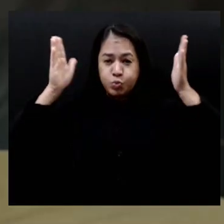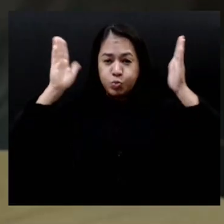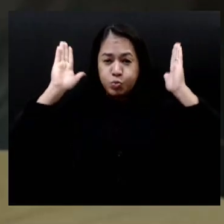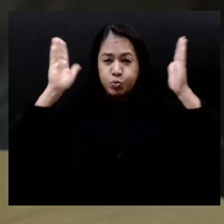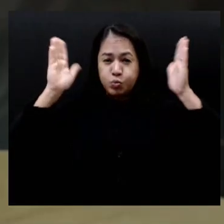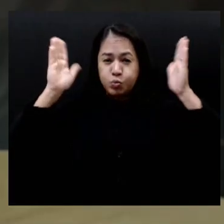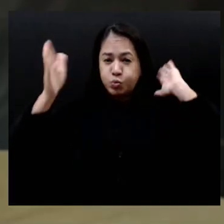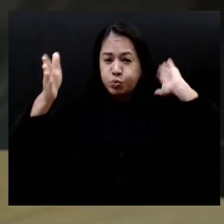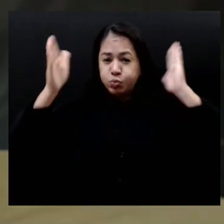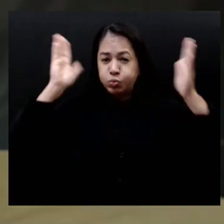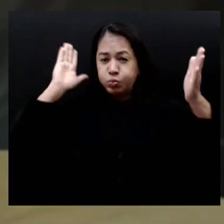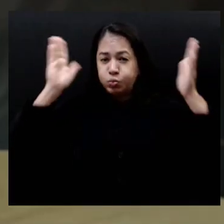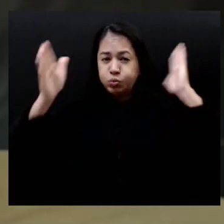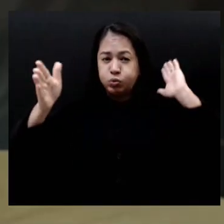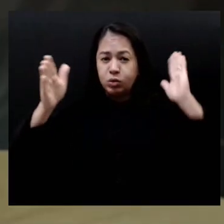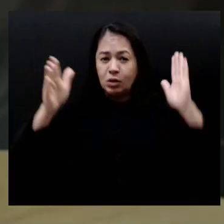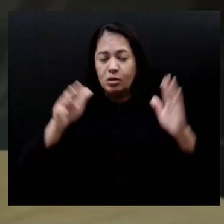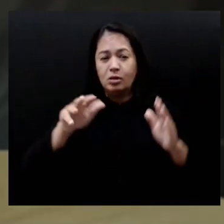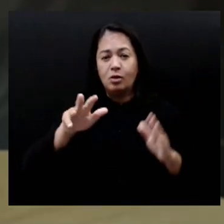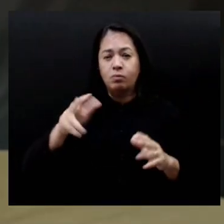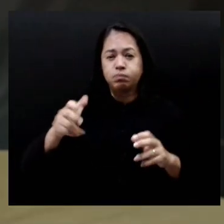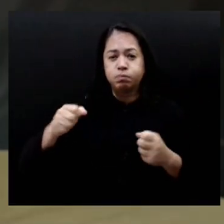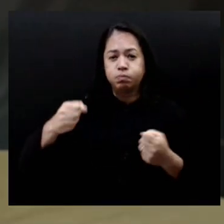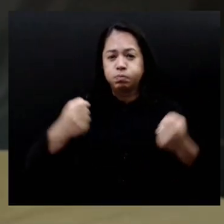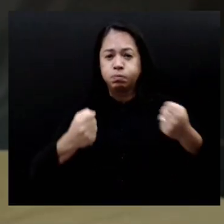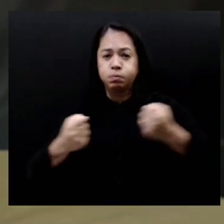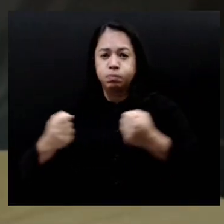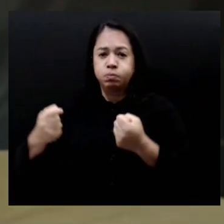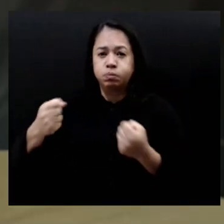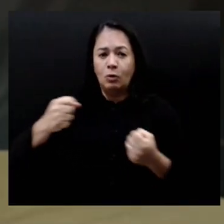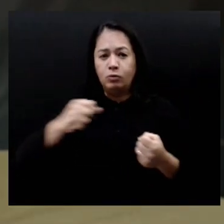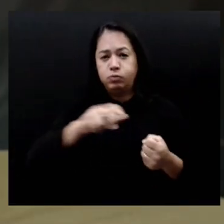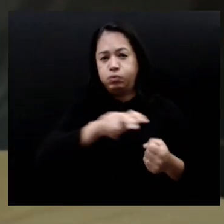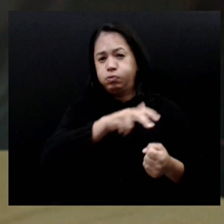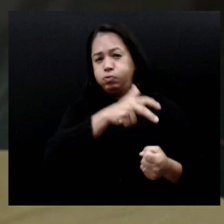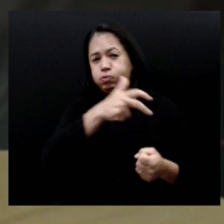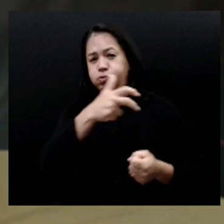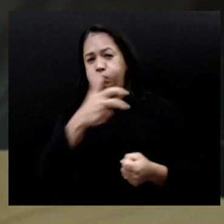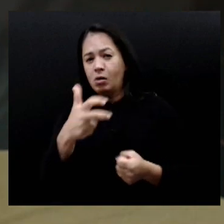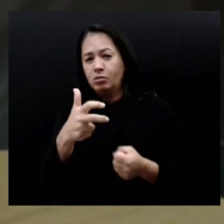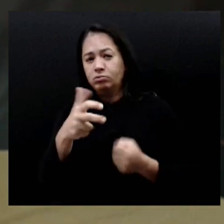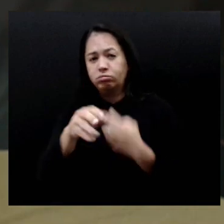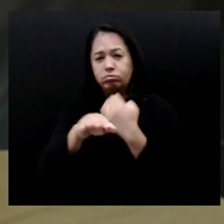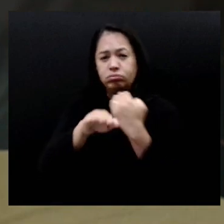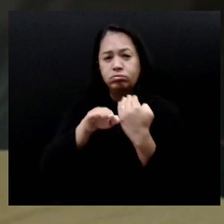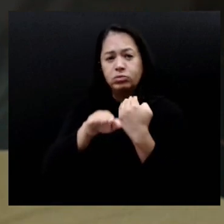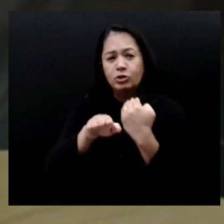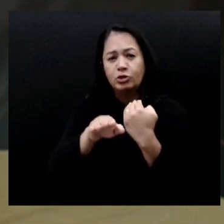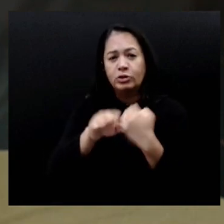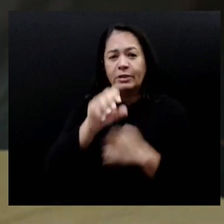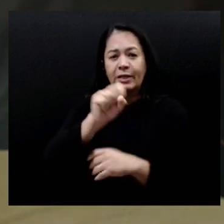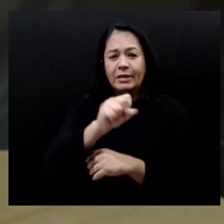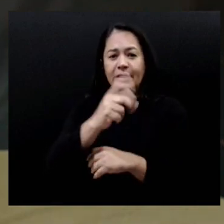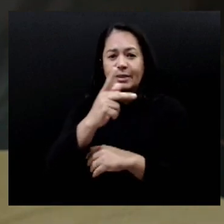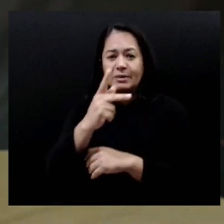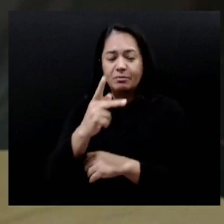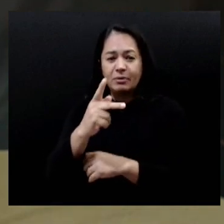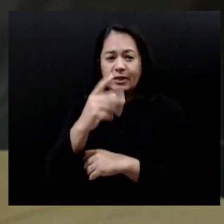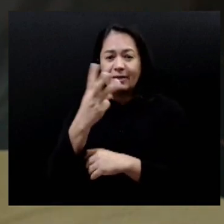tombou na madrugada desta sexta-feira na rodovia Governador Adhemar de Barros, a SP-340, na altura do